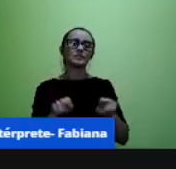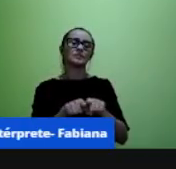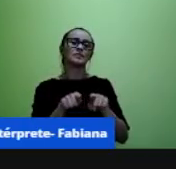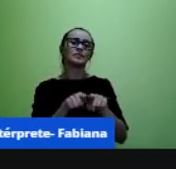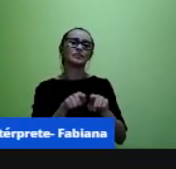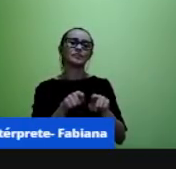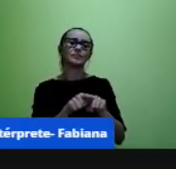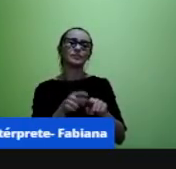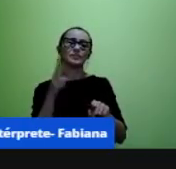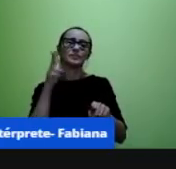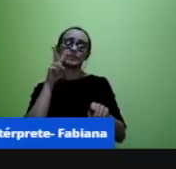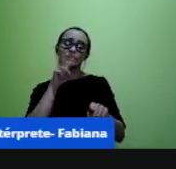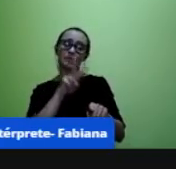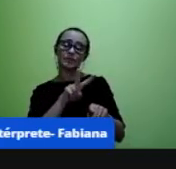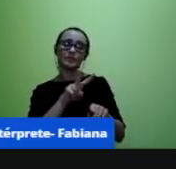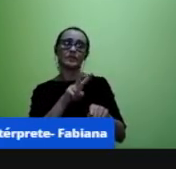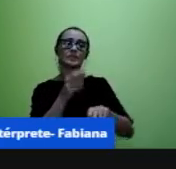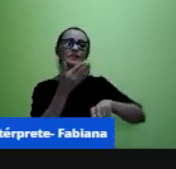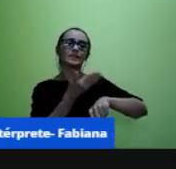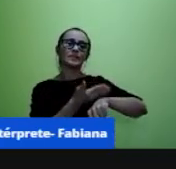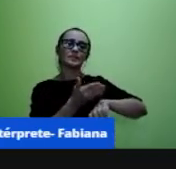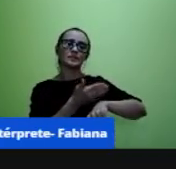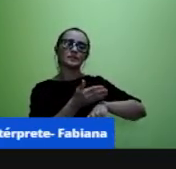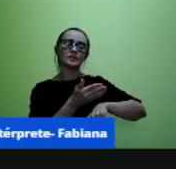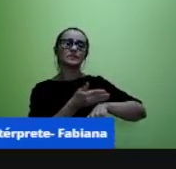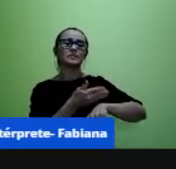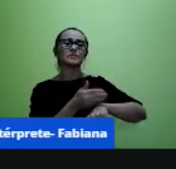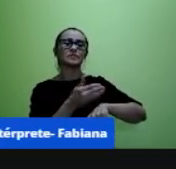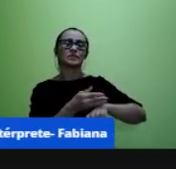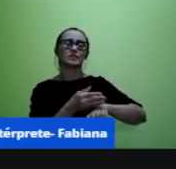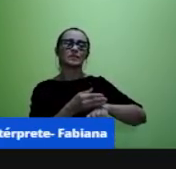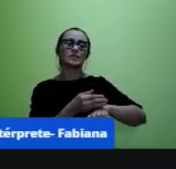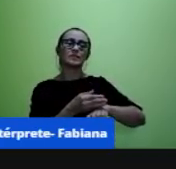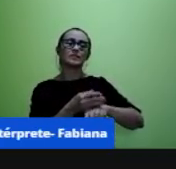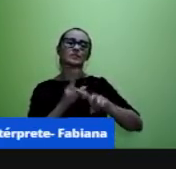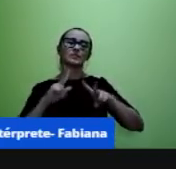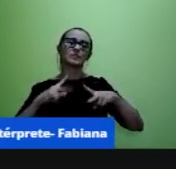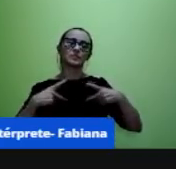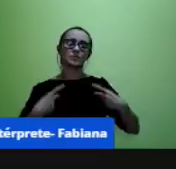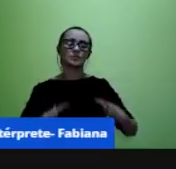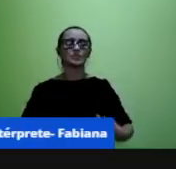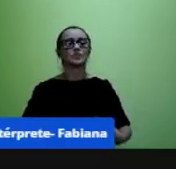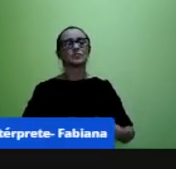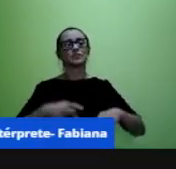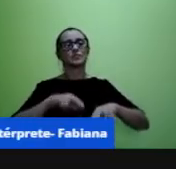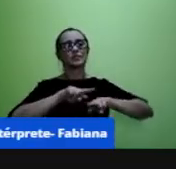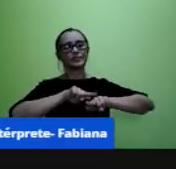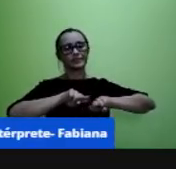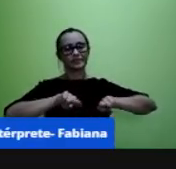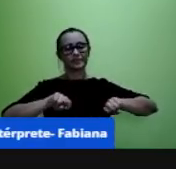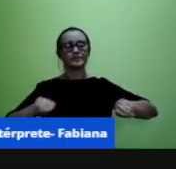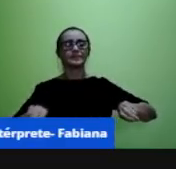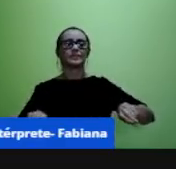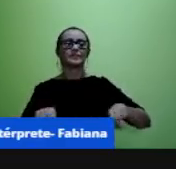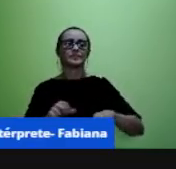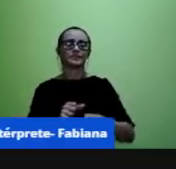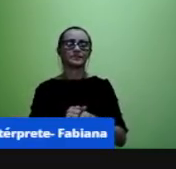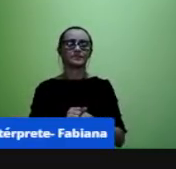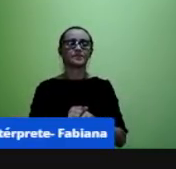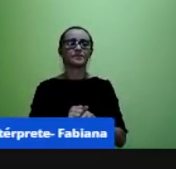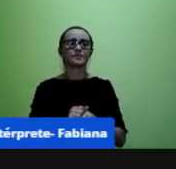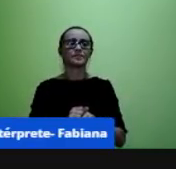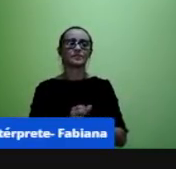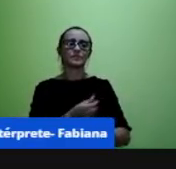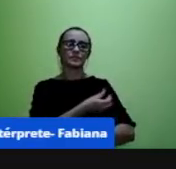observar as atividades práticas que ele realizar, tanto prática corporal quanto as outras práticas, né? Para o sexto ano, eu